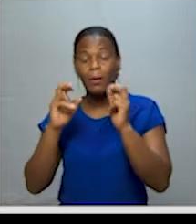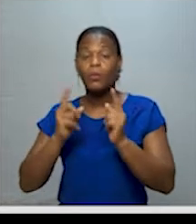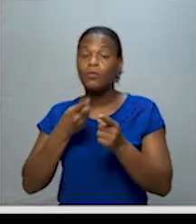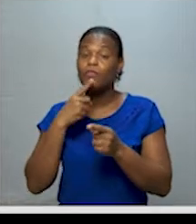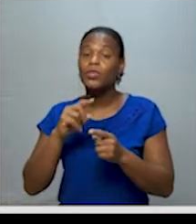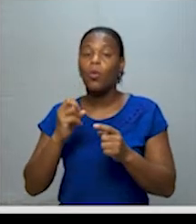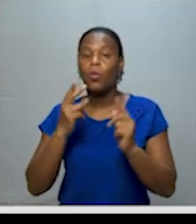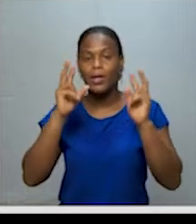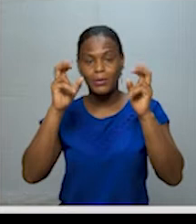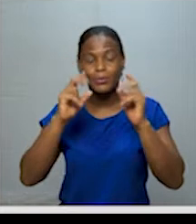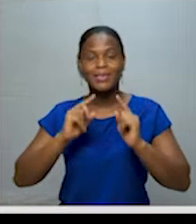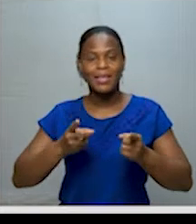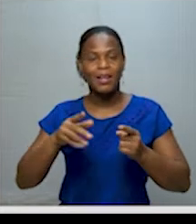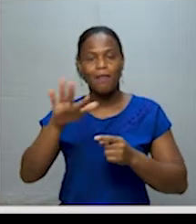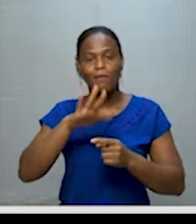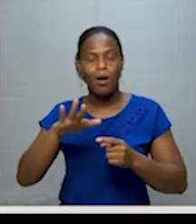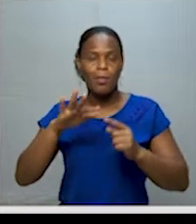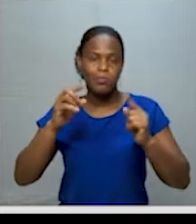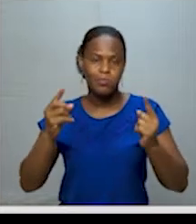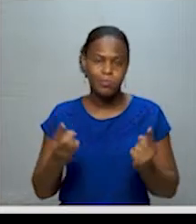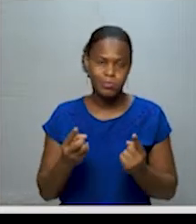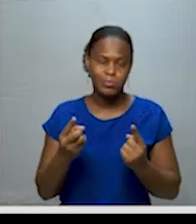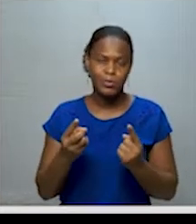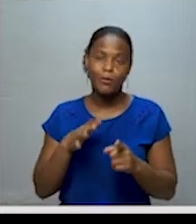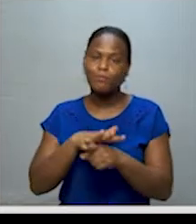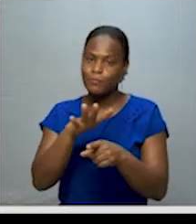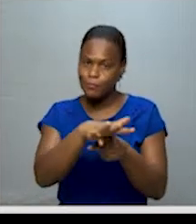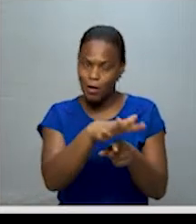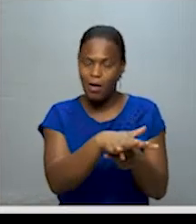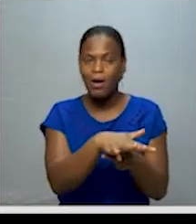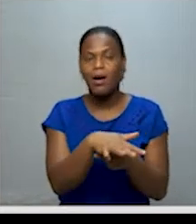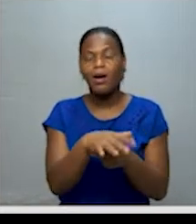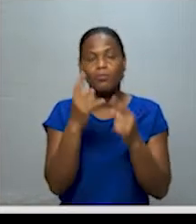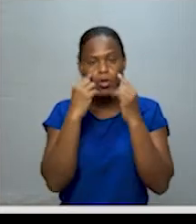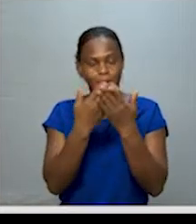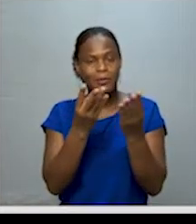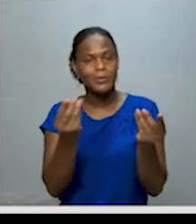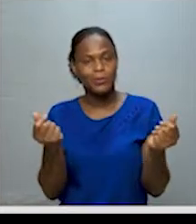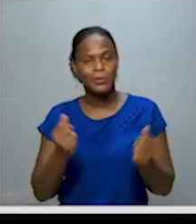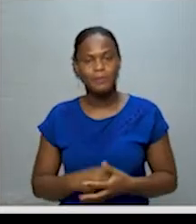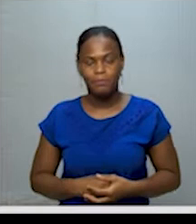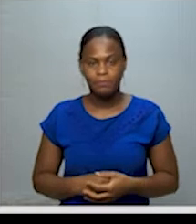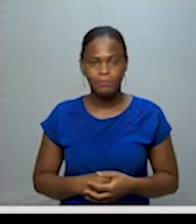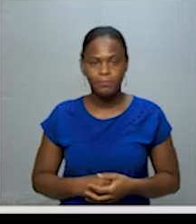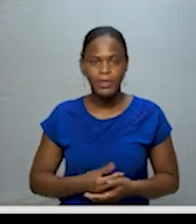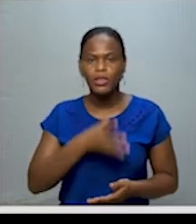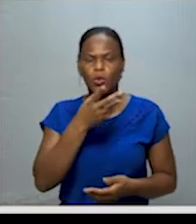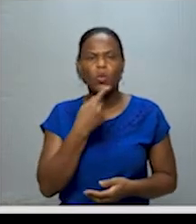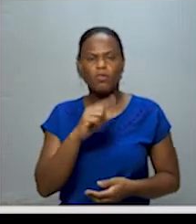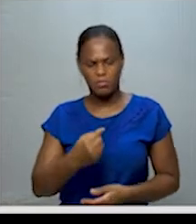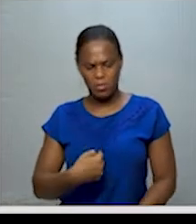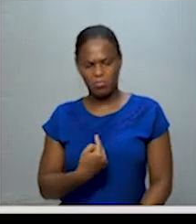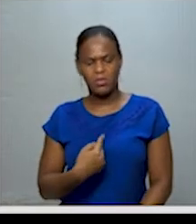ou assunto inicial de uma forma sintética e persuasiva, apresentando soluções. Repito